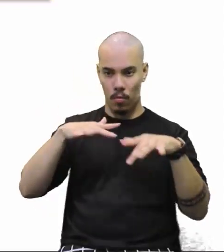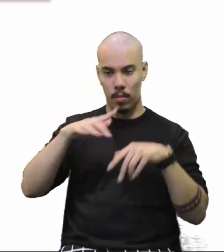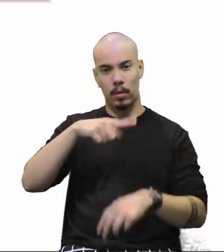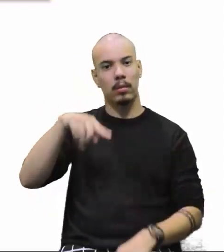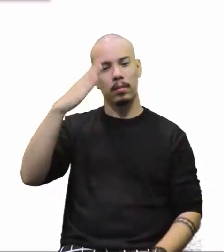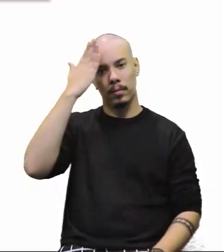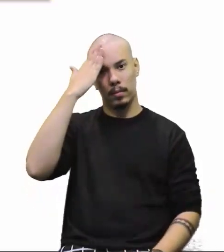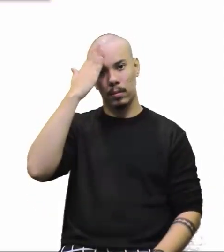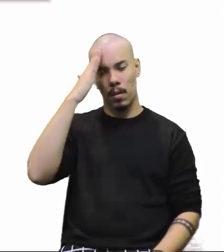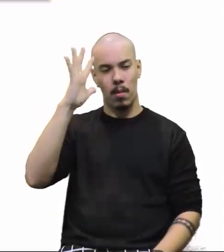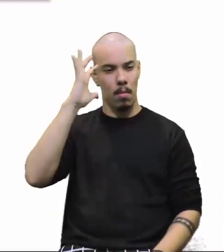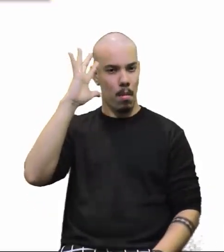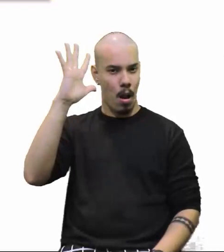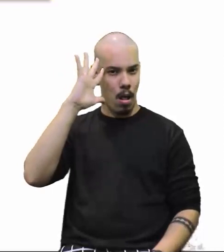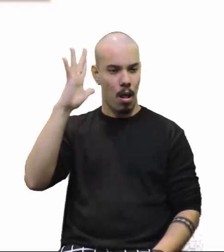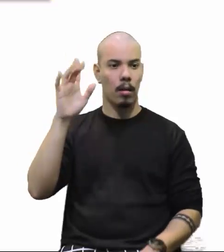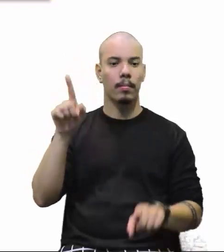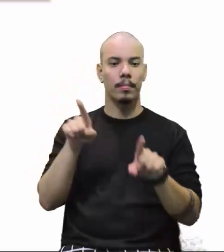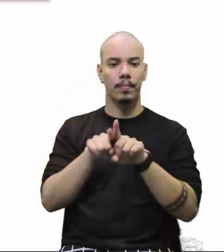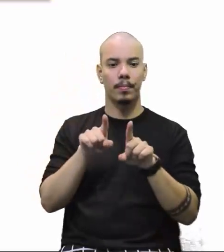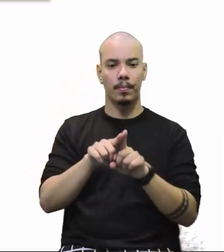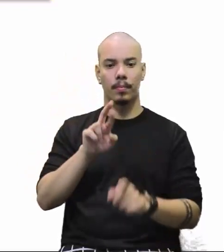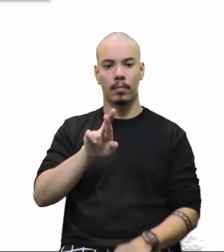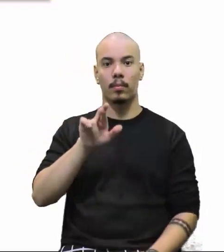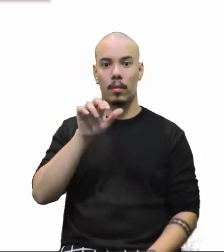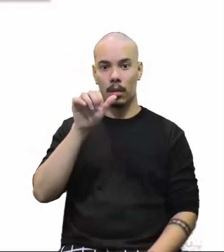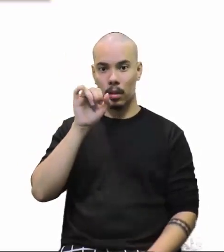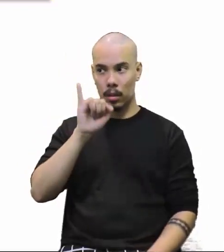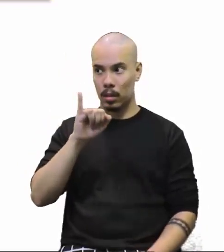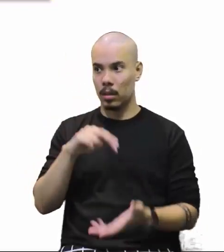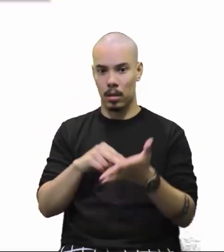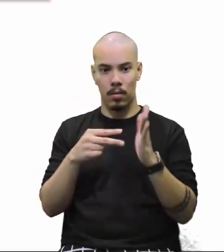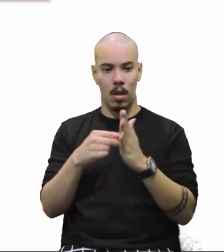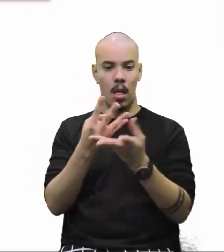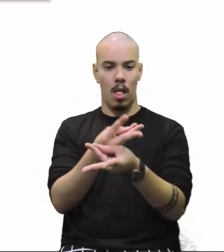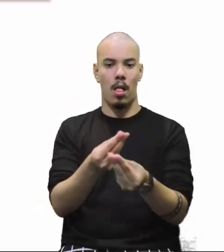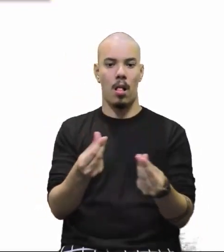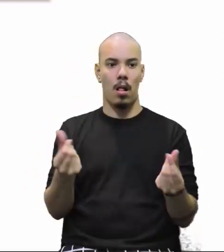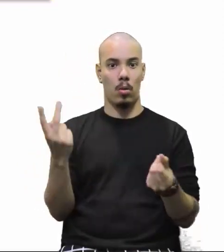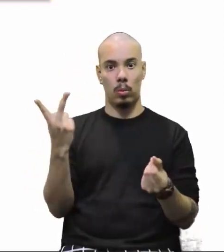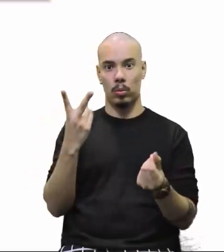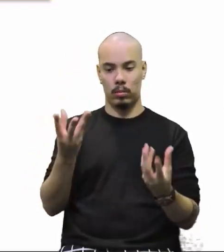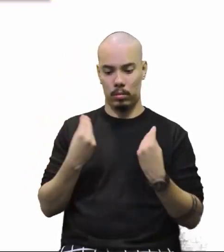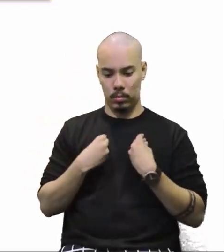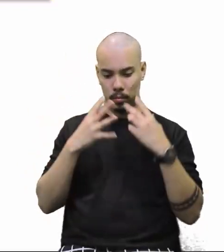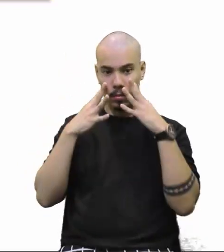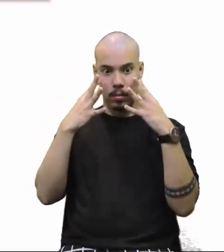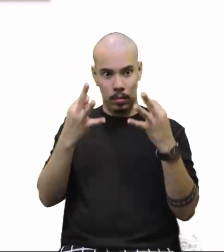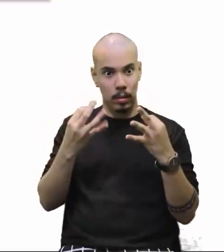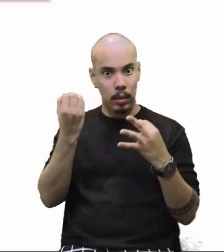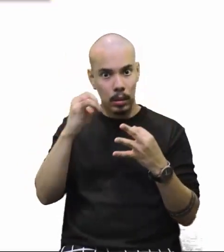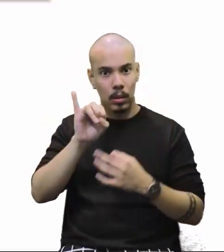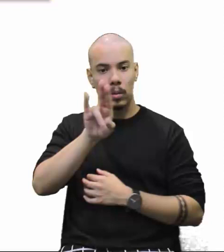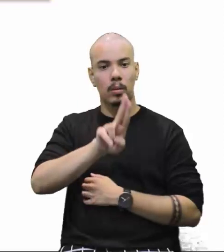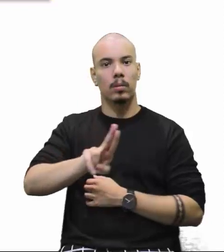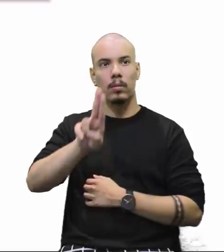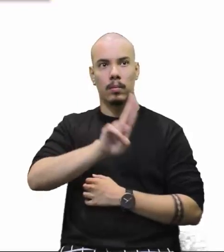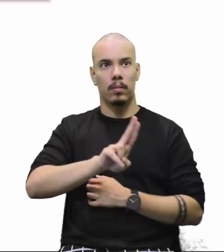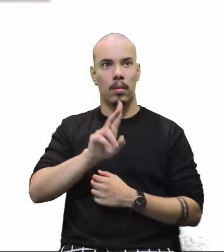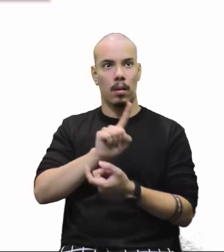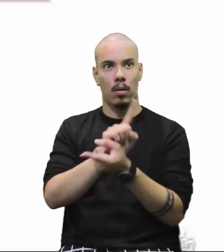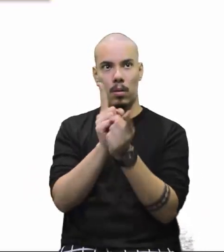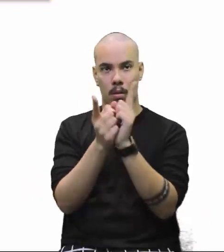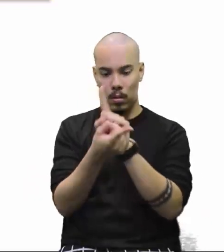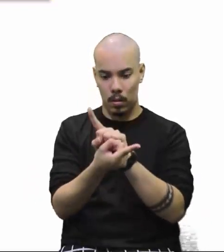você refrescar. Uhum. E o RI é dissipado. Os dois juntos vão te dar atenção fora do receptor. Dele, ao contrário, né,